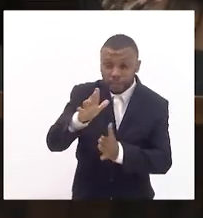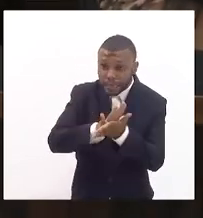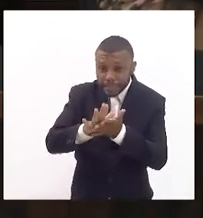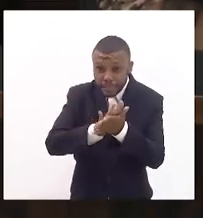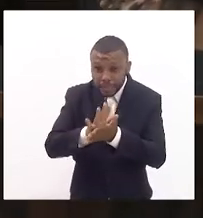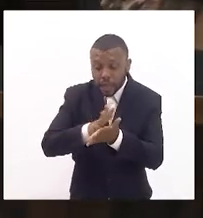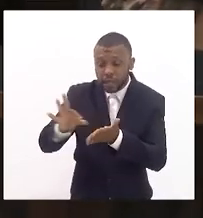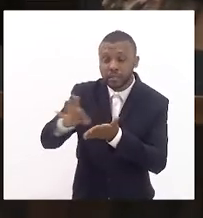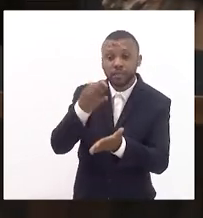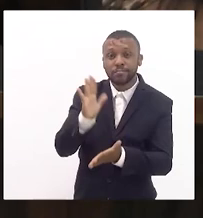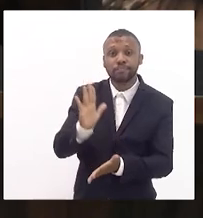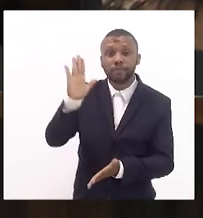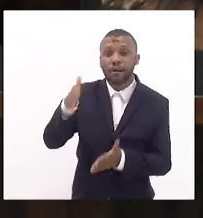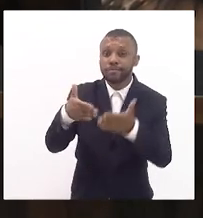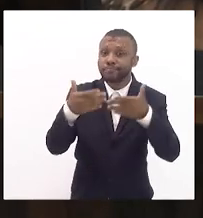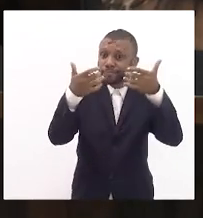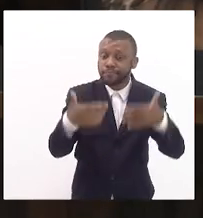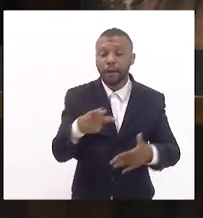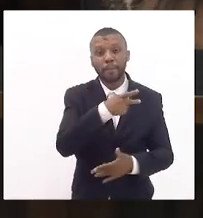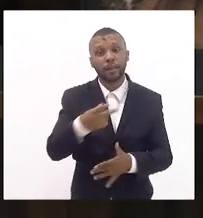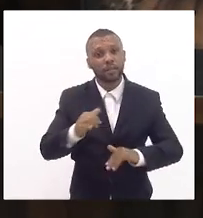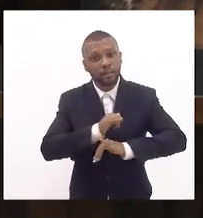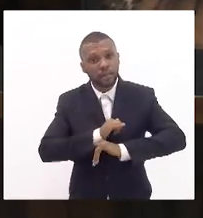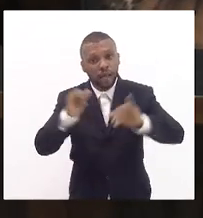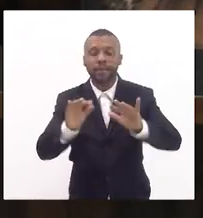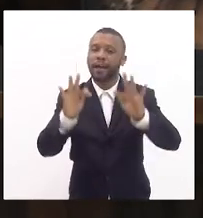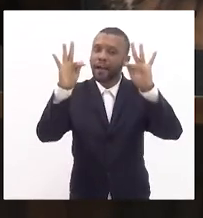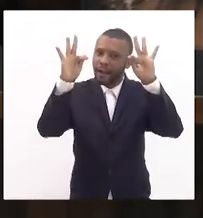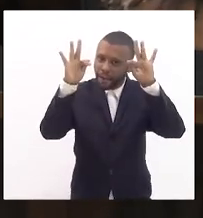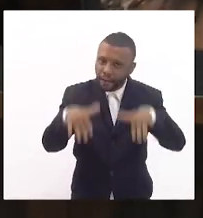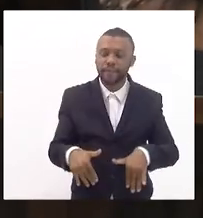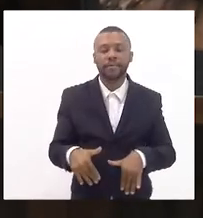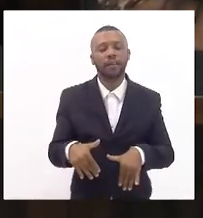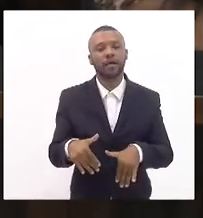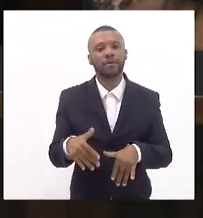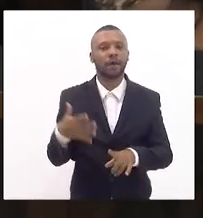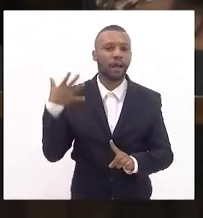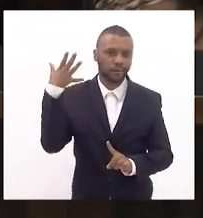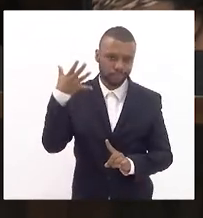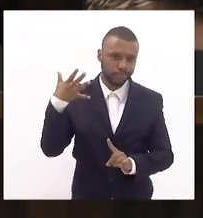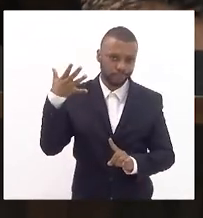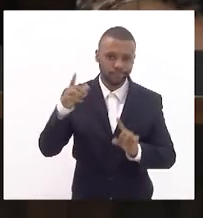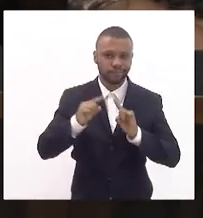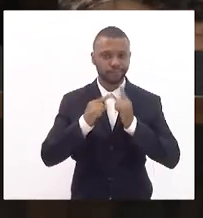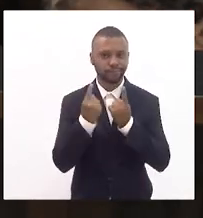oradores inscritos, a presidência declara encerrada a presente